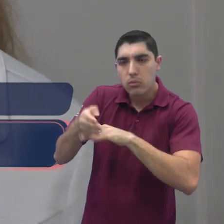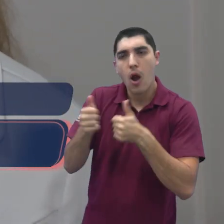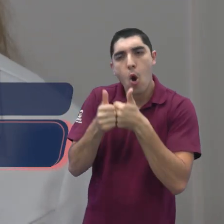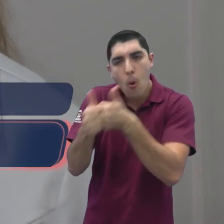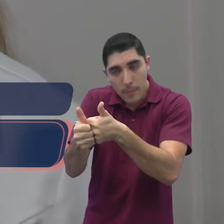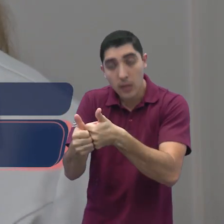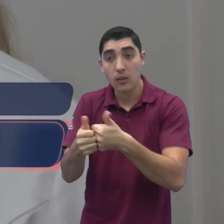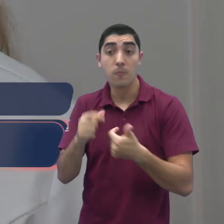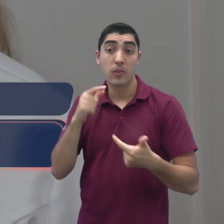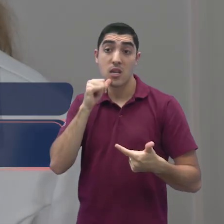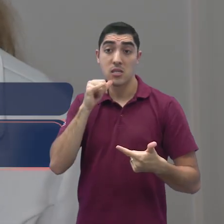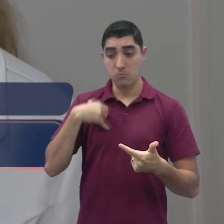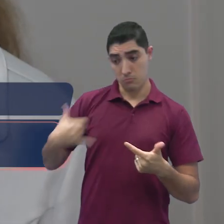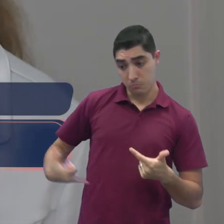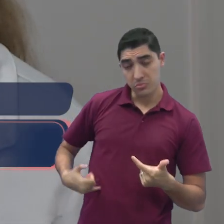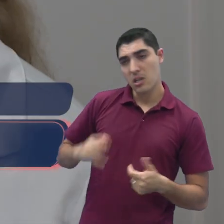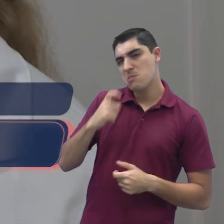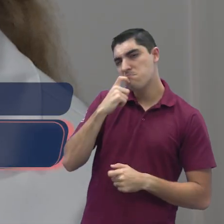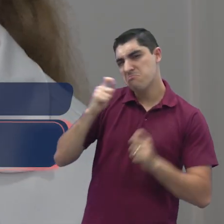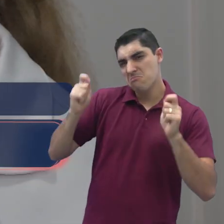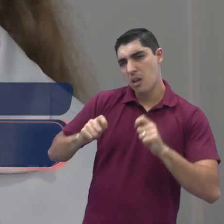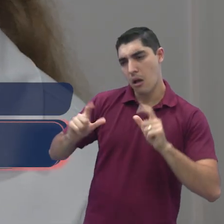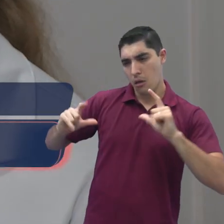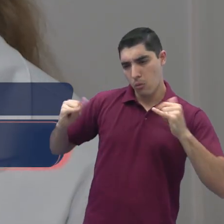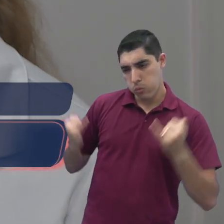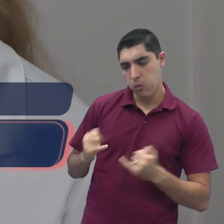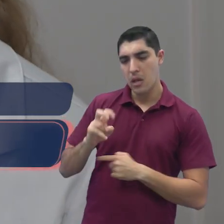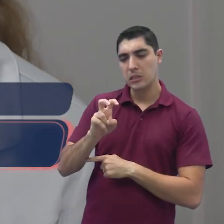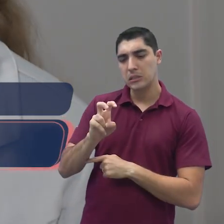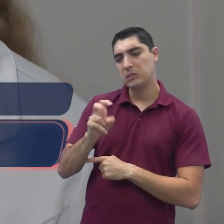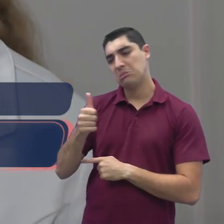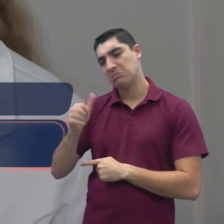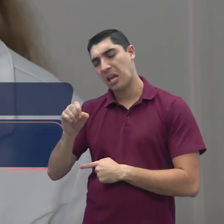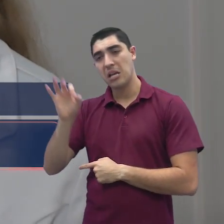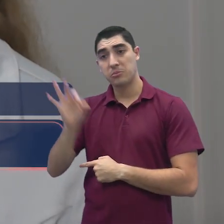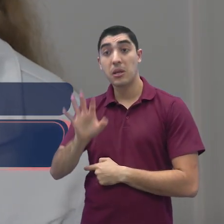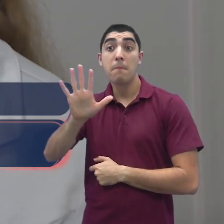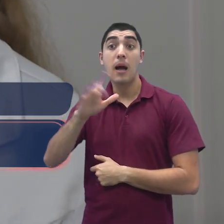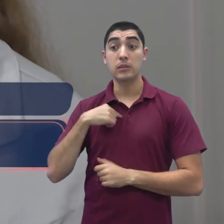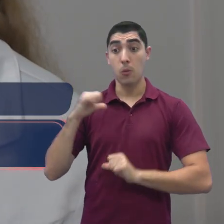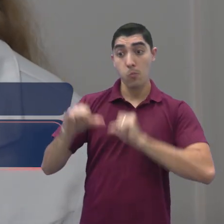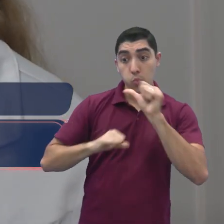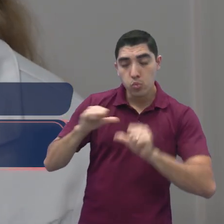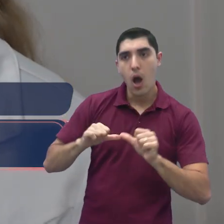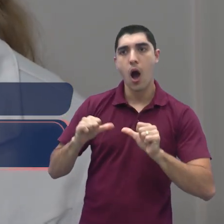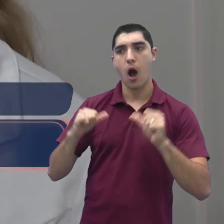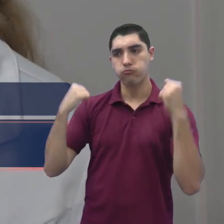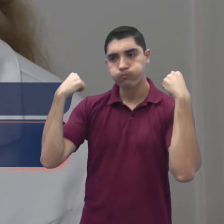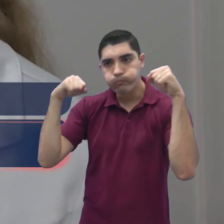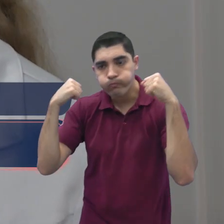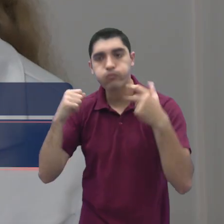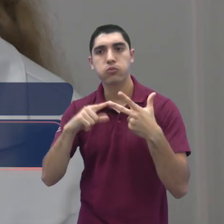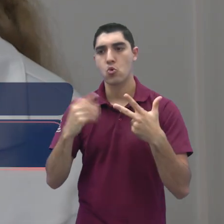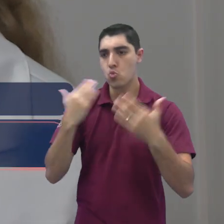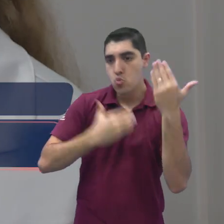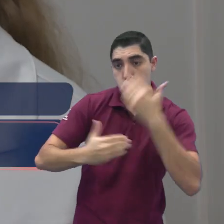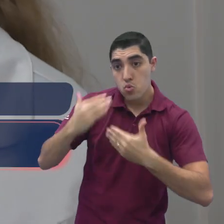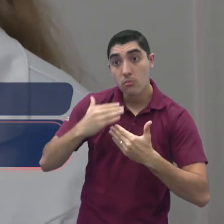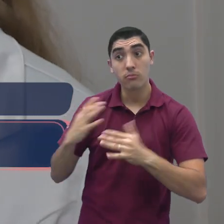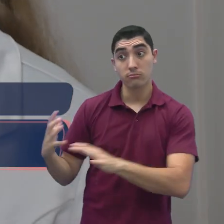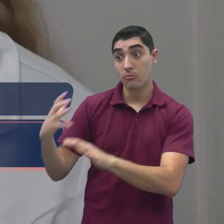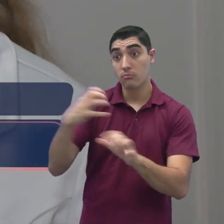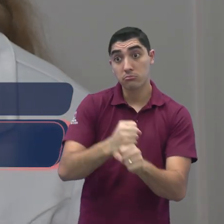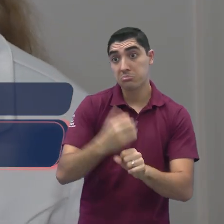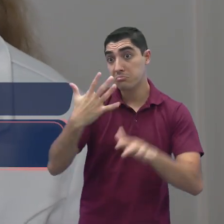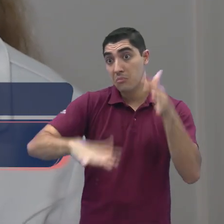da medicação. Então, se só a medicação poderia perder 5 a 10%, junto com hábitos e mudança da mente, pode